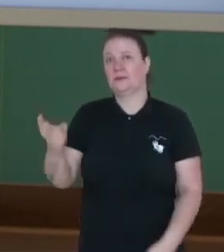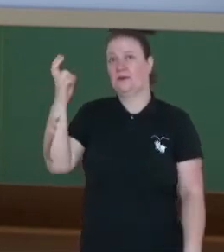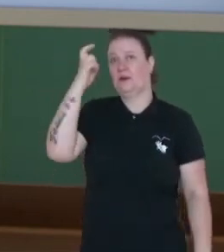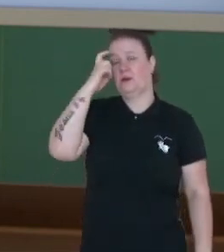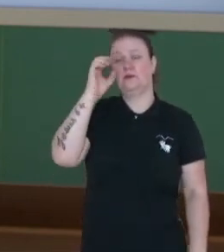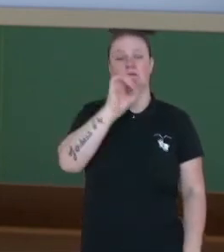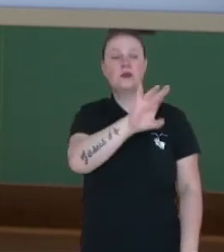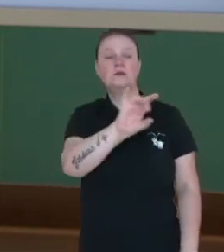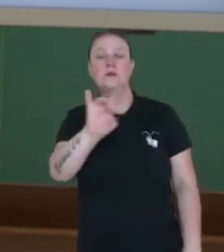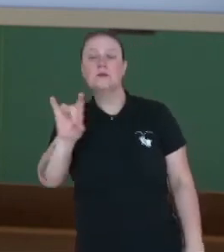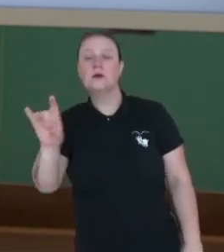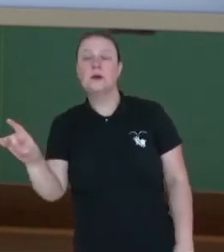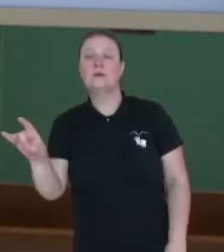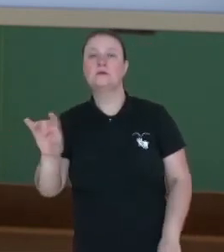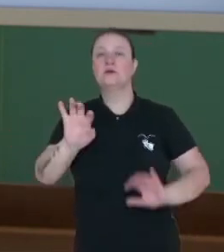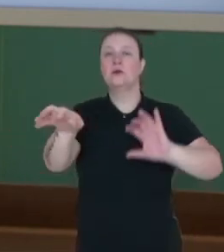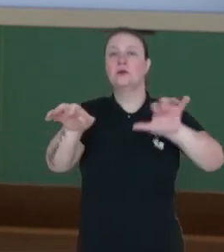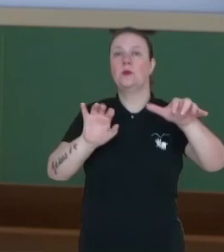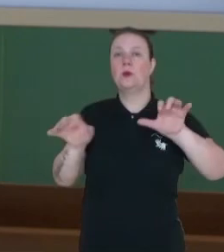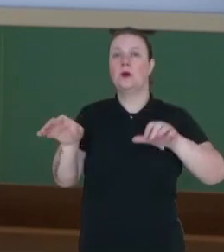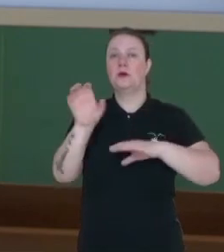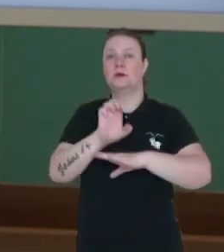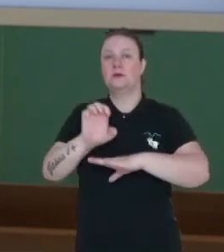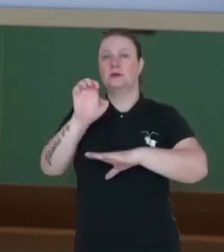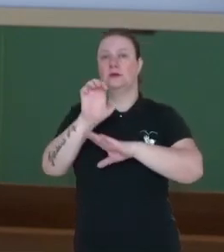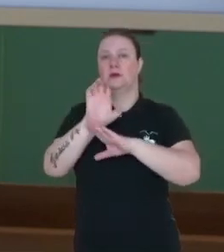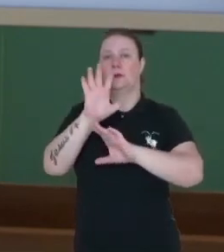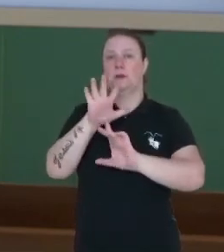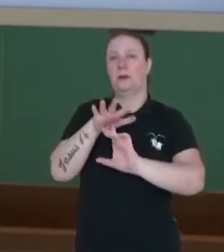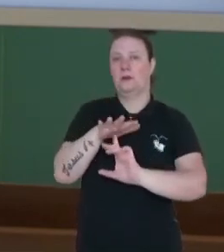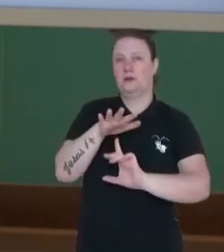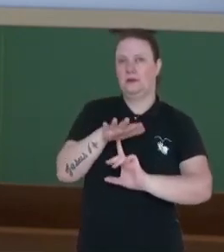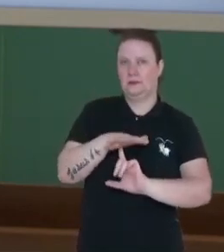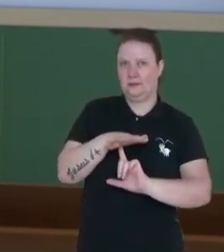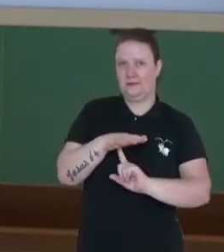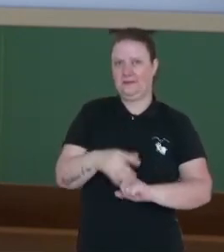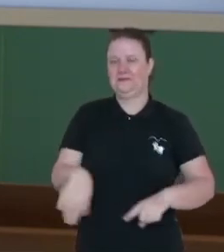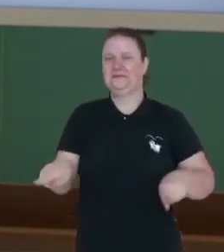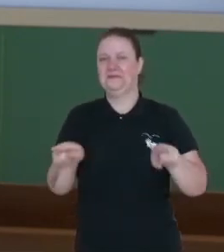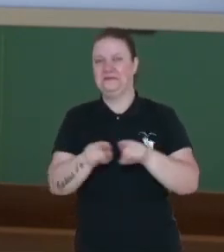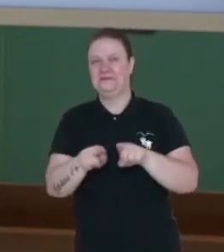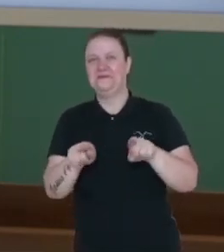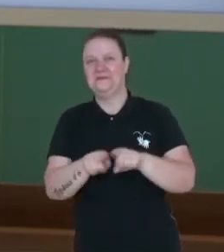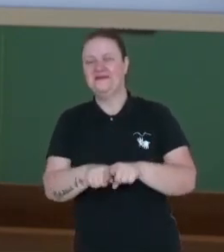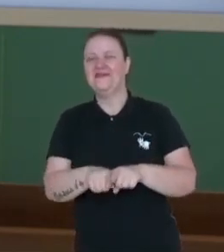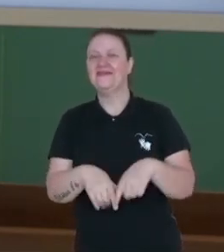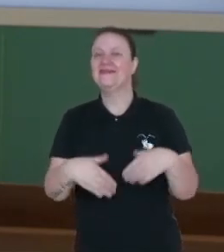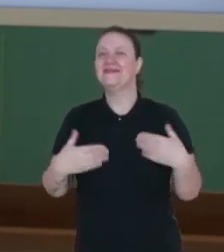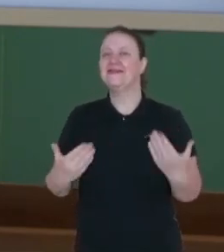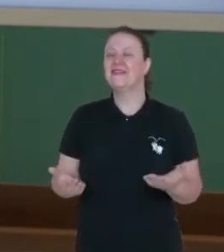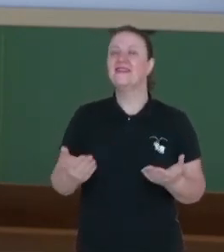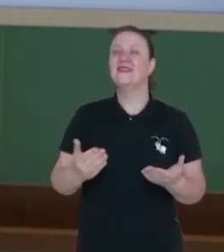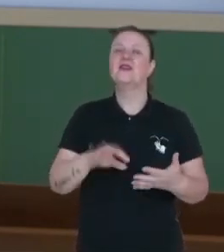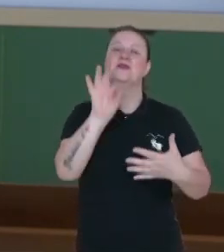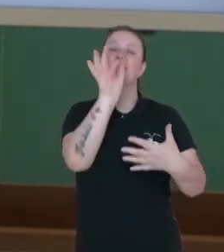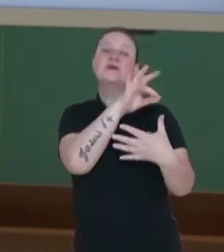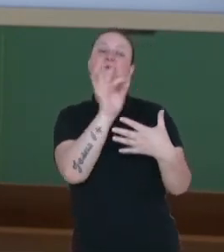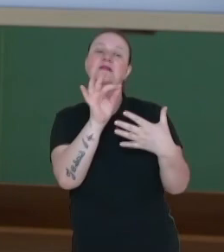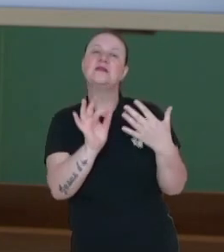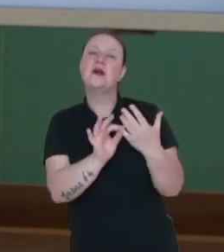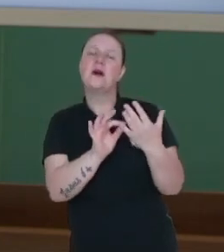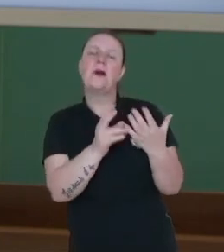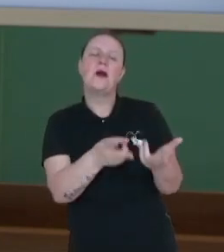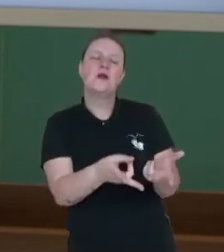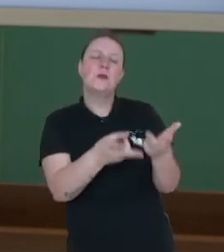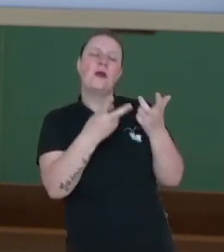cada região do estado do Paraná, né? Tem essa cultura própria que nos identificam e esses elementos que nos